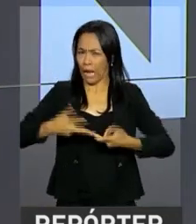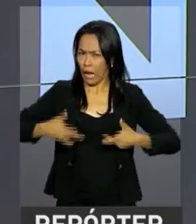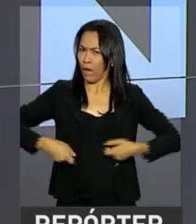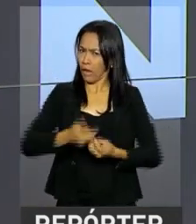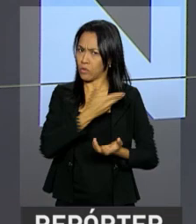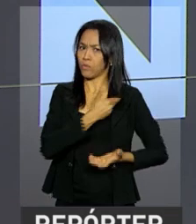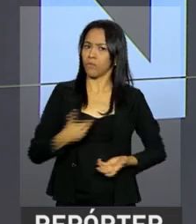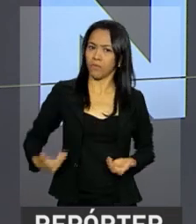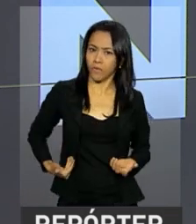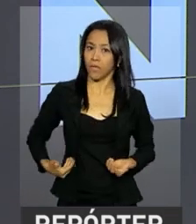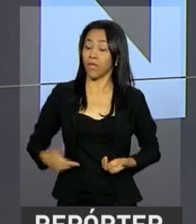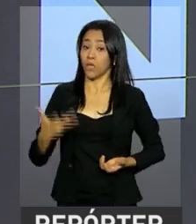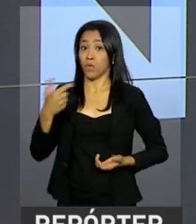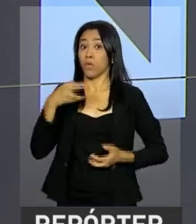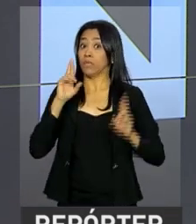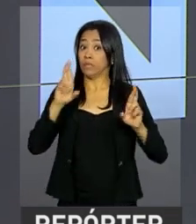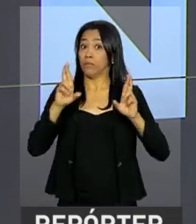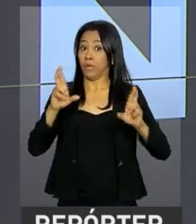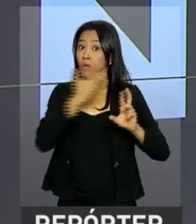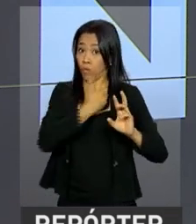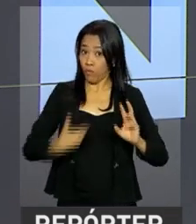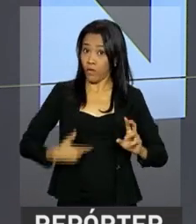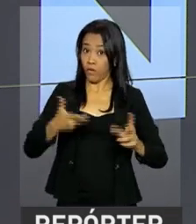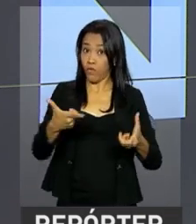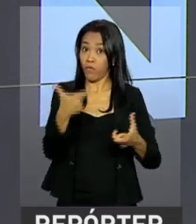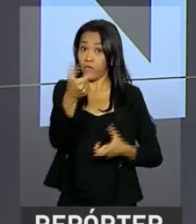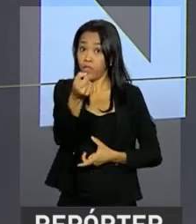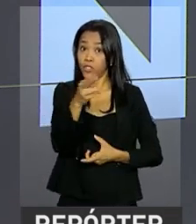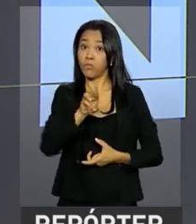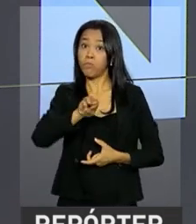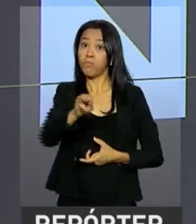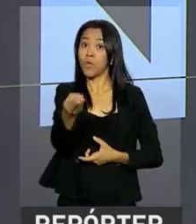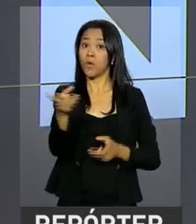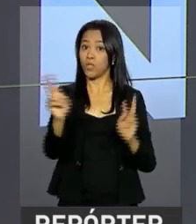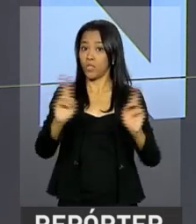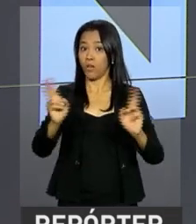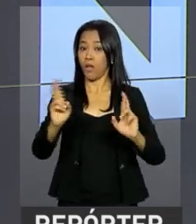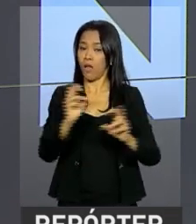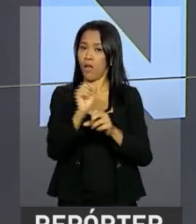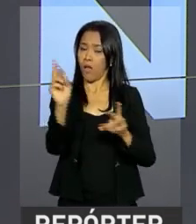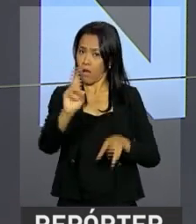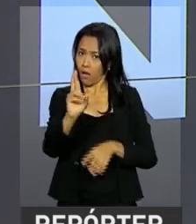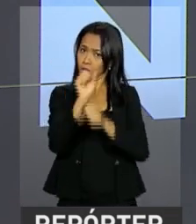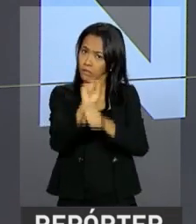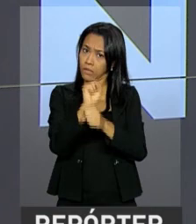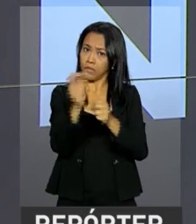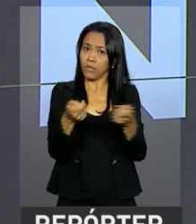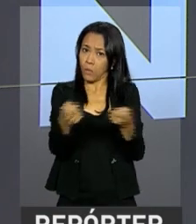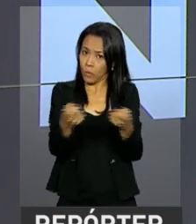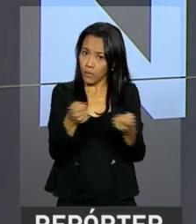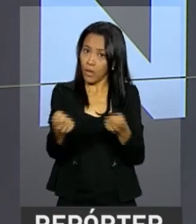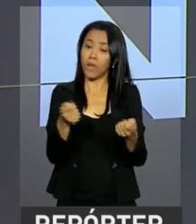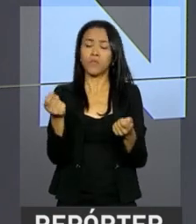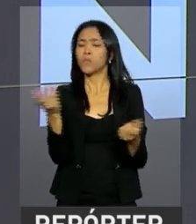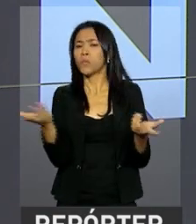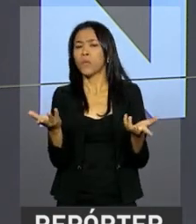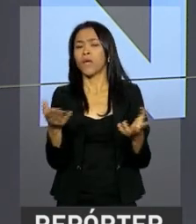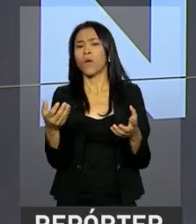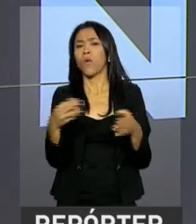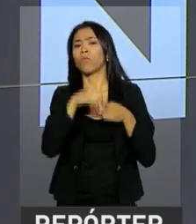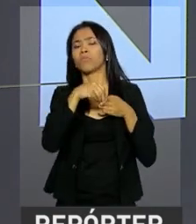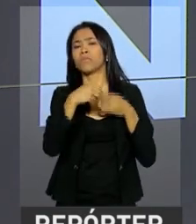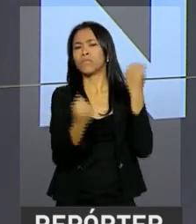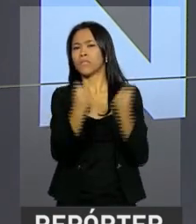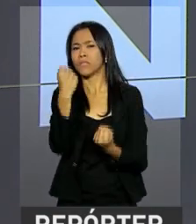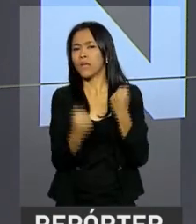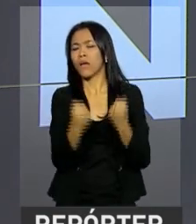públicos, o governo espera economizar R$ 20 milhões por ano com um novo modelo de transporte para servidores. Vamos então